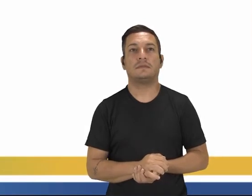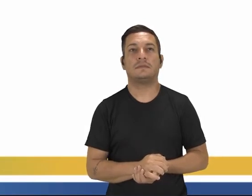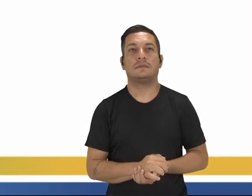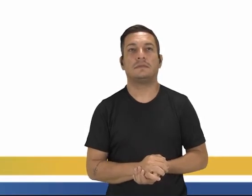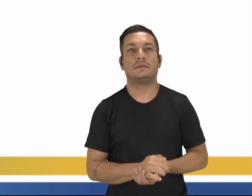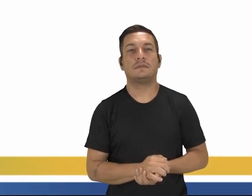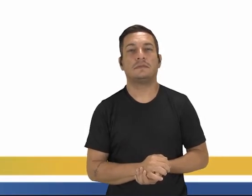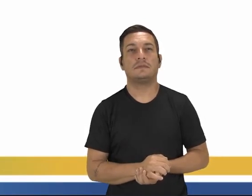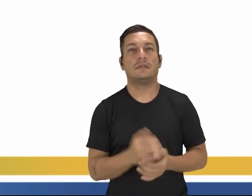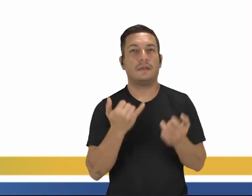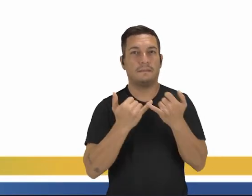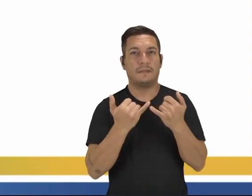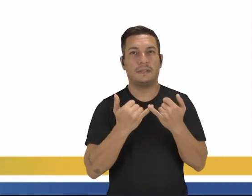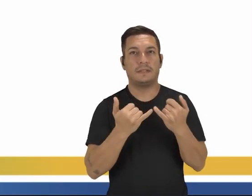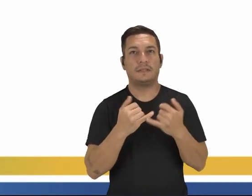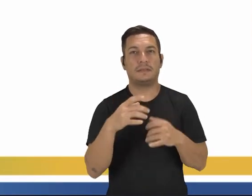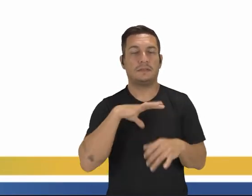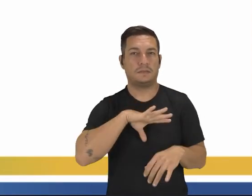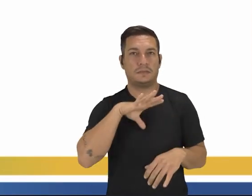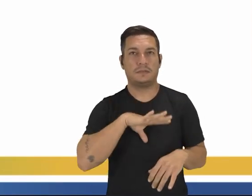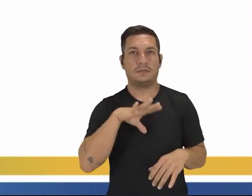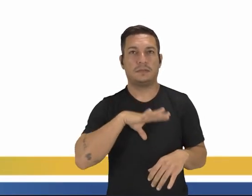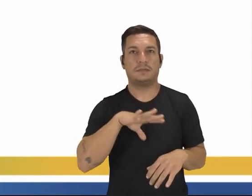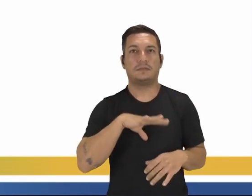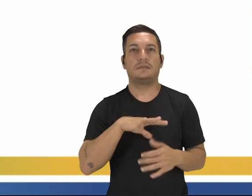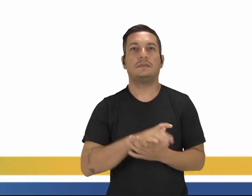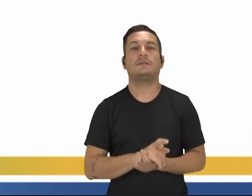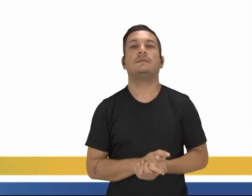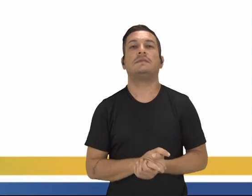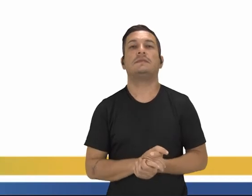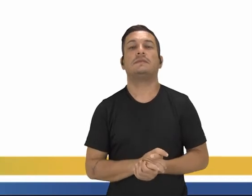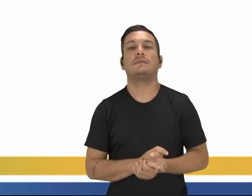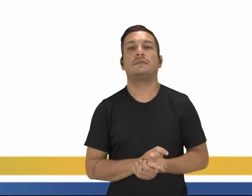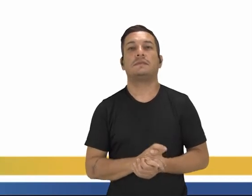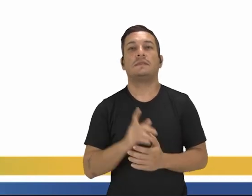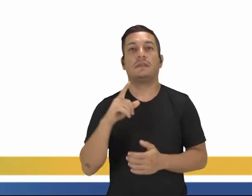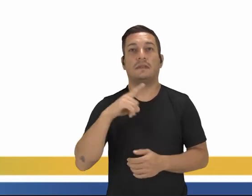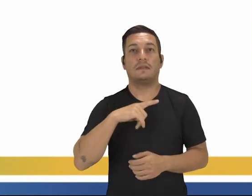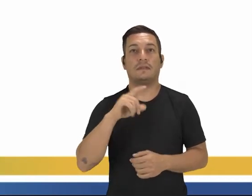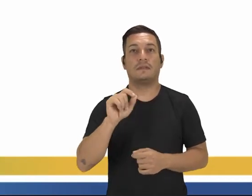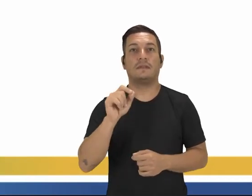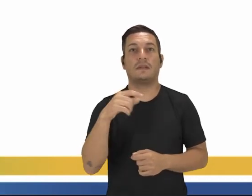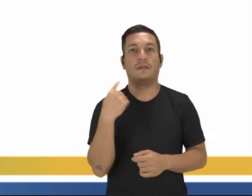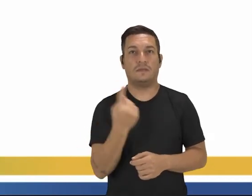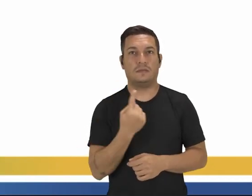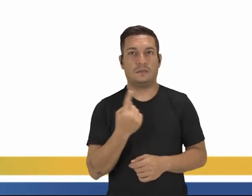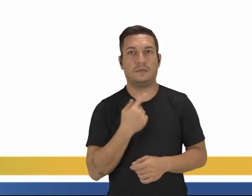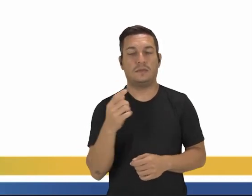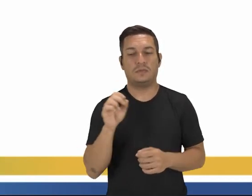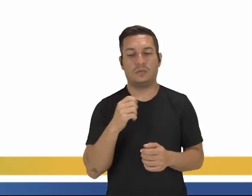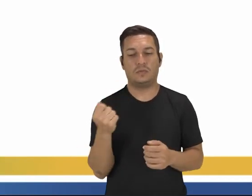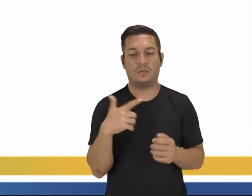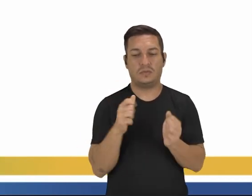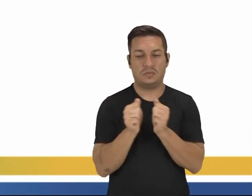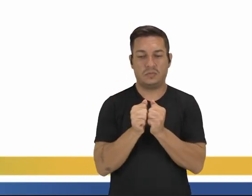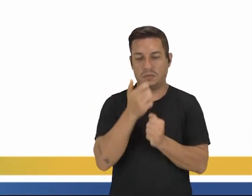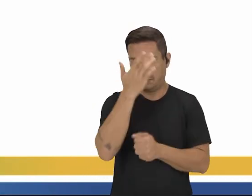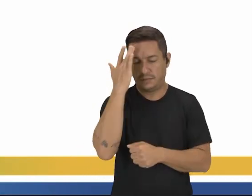palo, muito parecido com o que nós temos em português. Próximo, más vale estar solo que mal